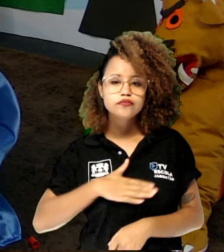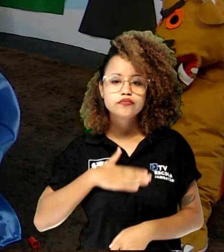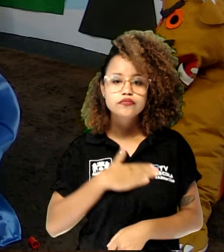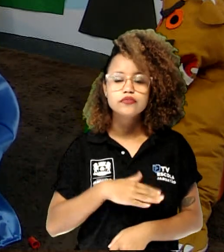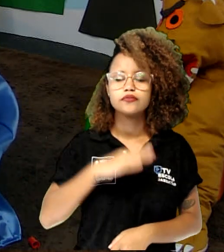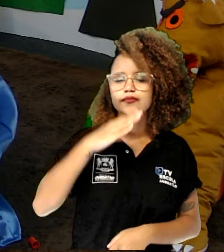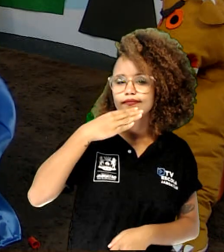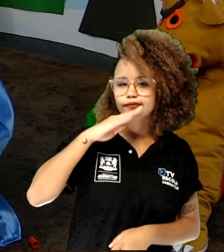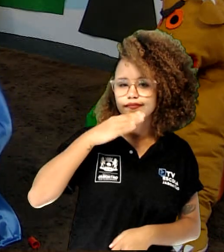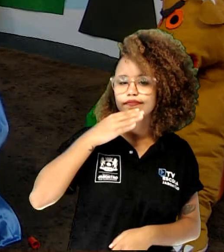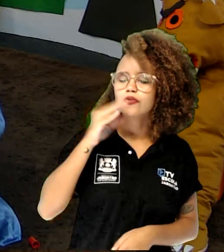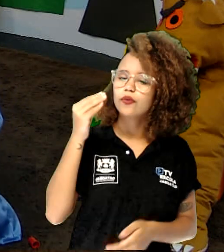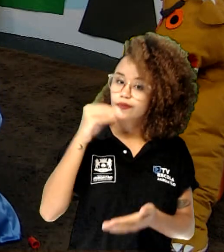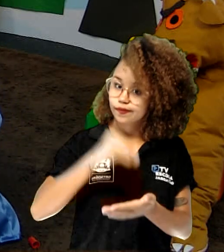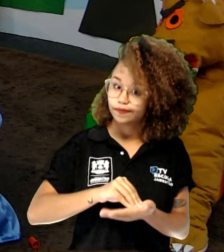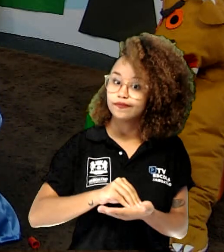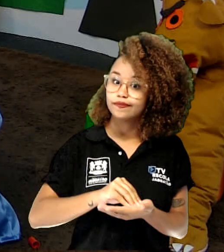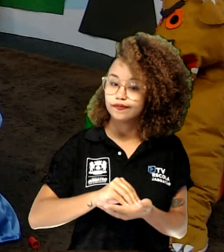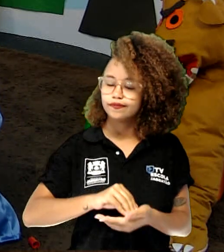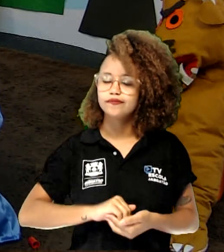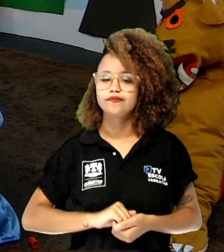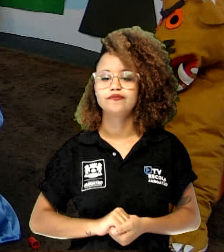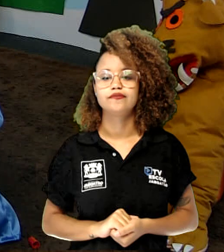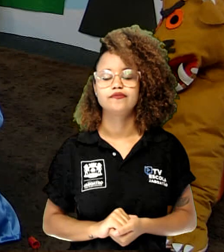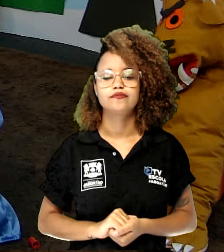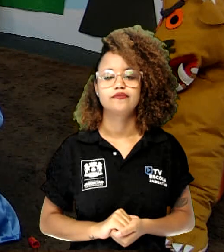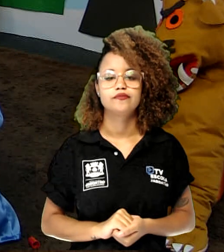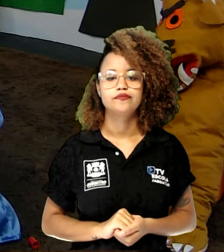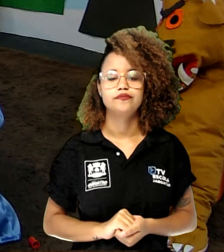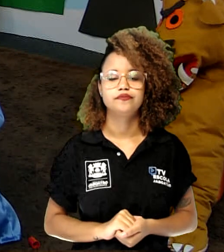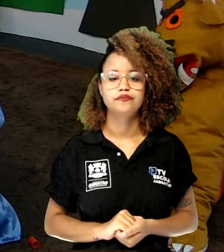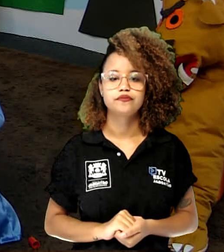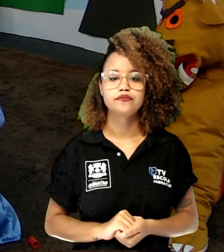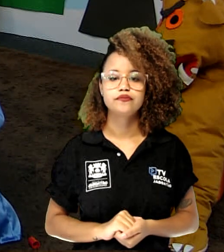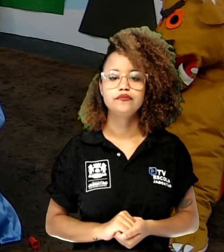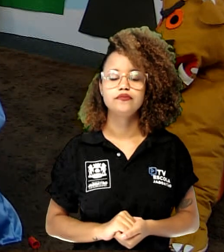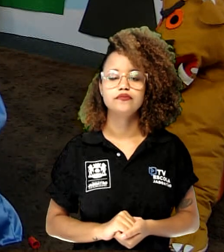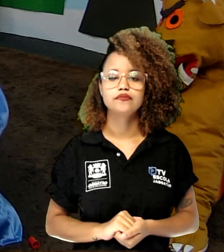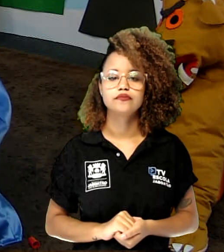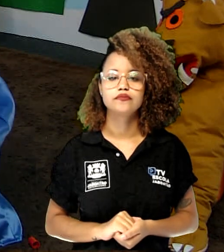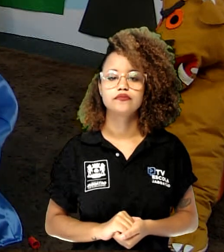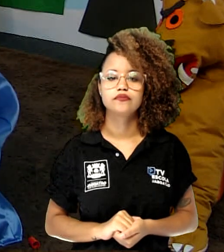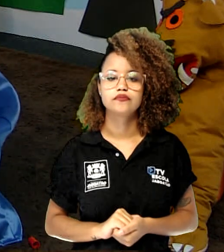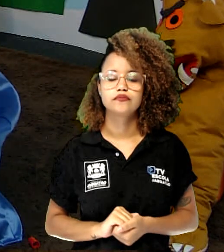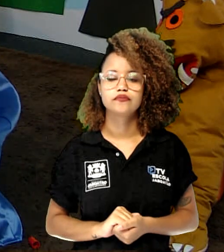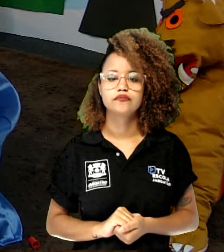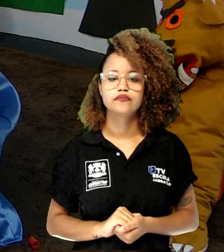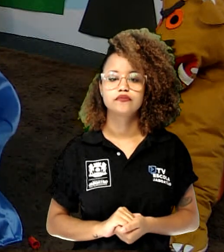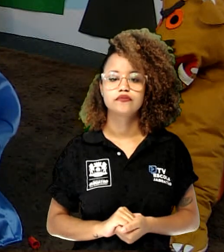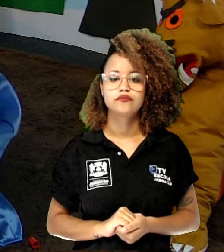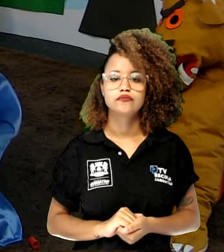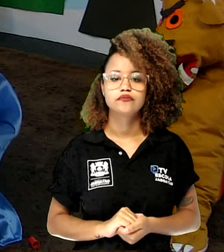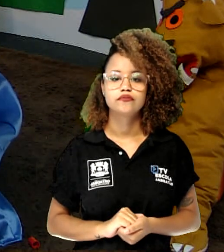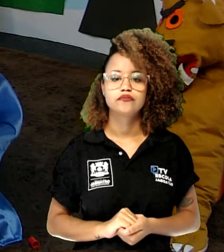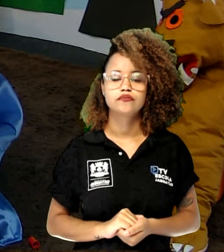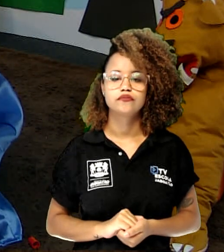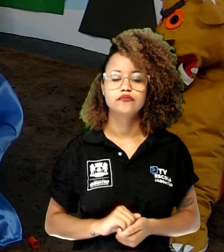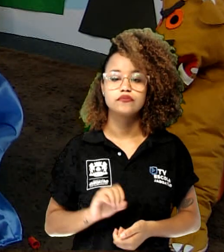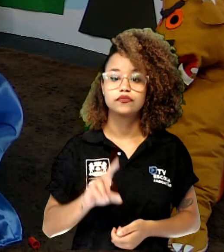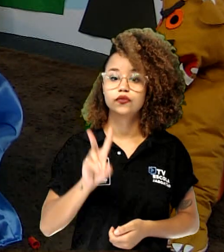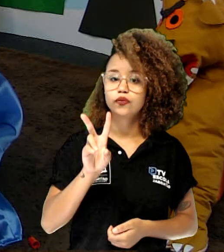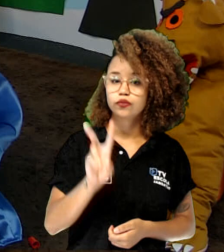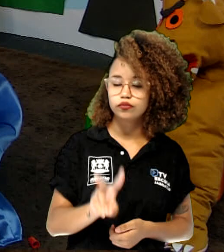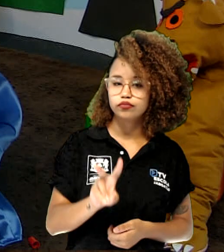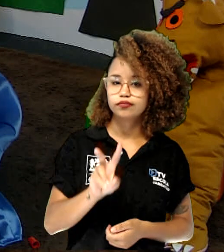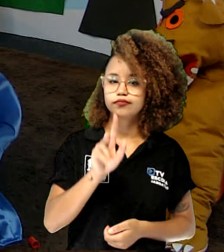manga. Vamos registrar? Uma, duas, três. E apenas